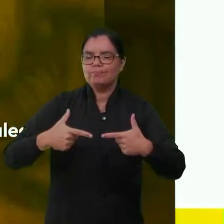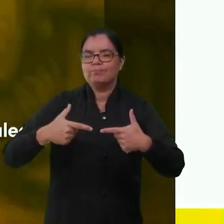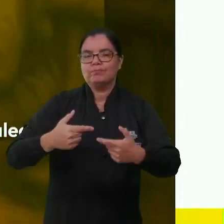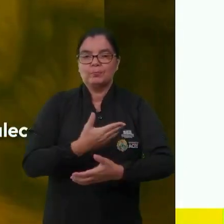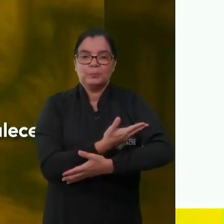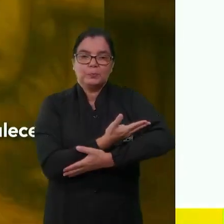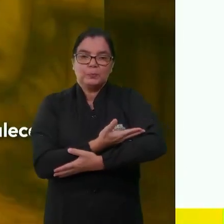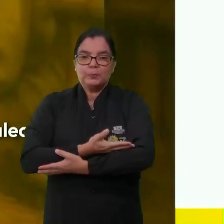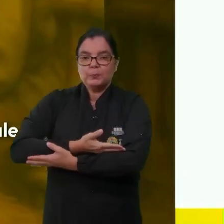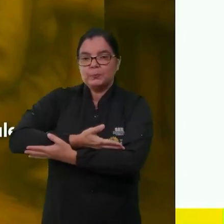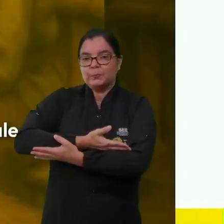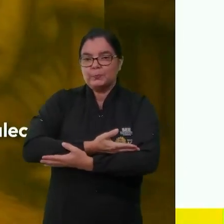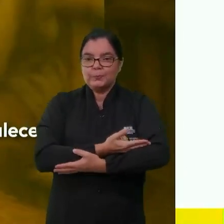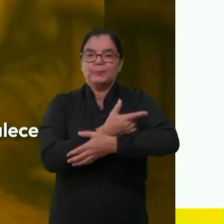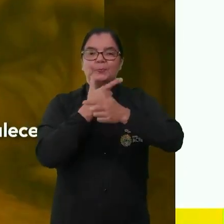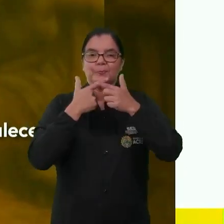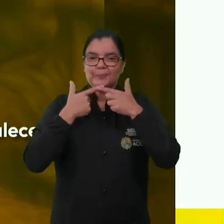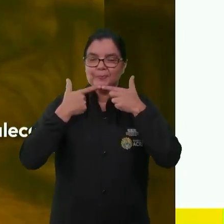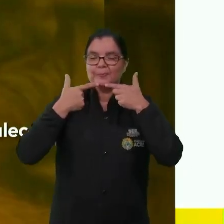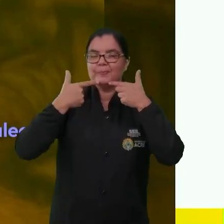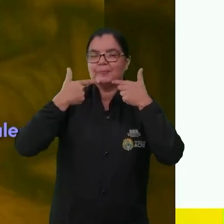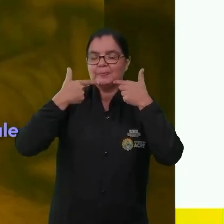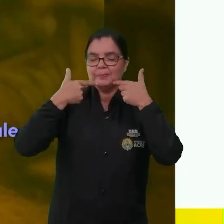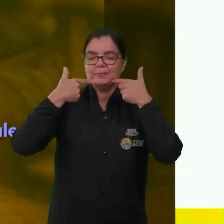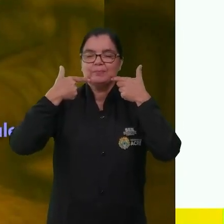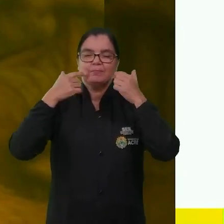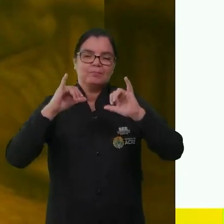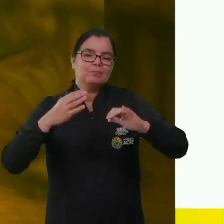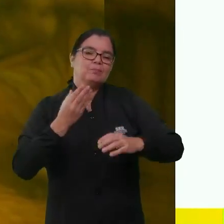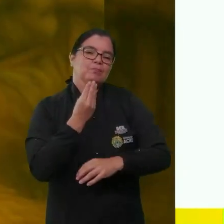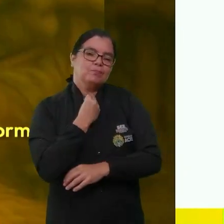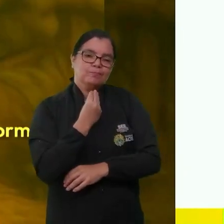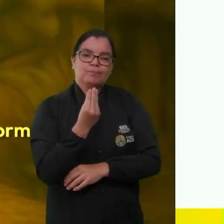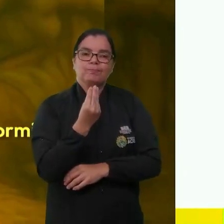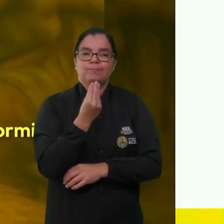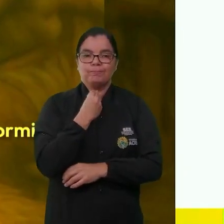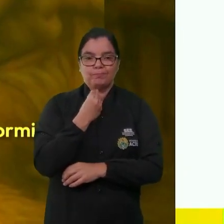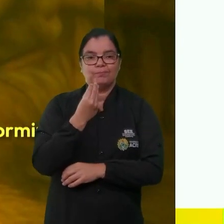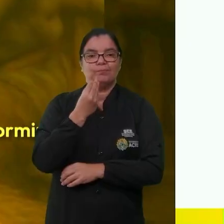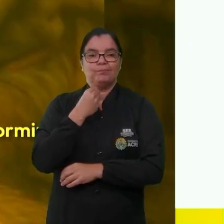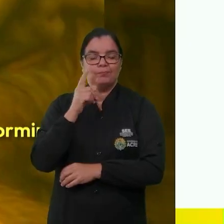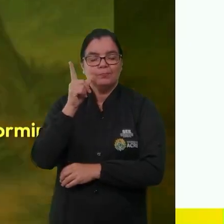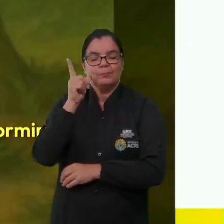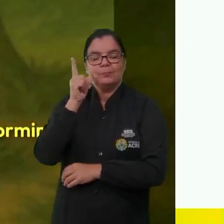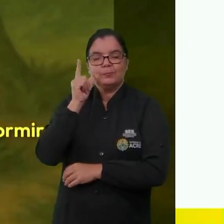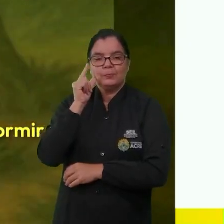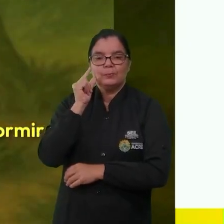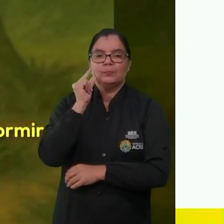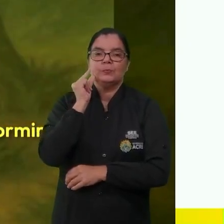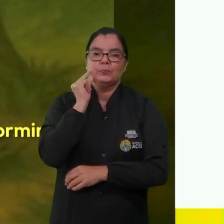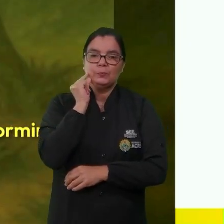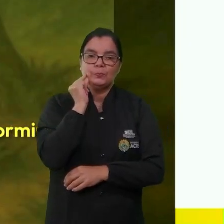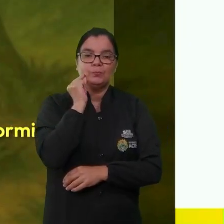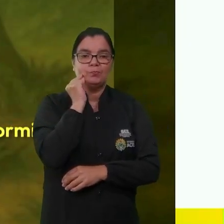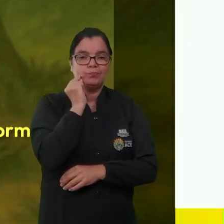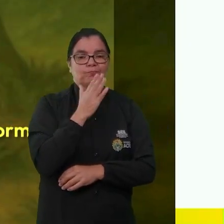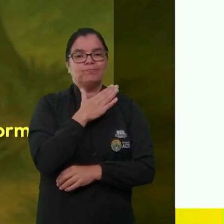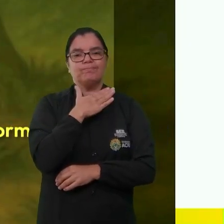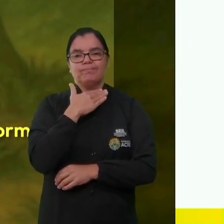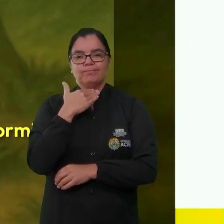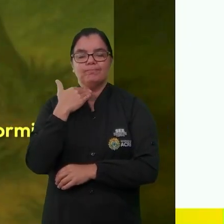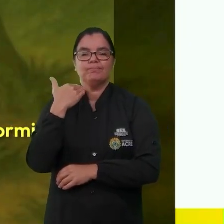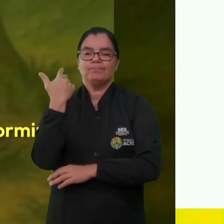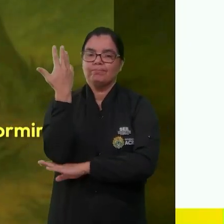recebe em seus braços, Iracema sorri e desfalece e descansa nos seus laços. Sob o